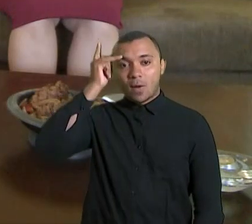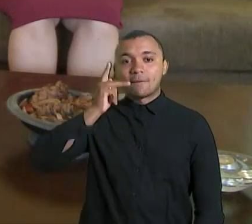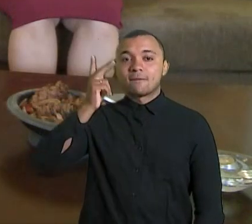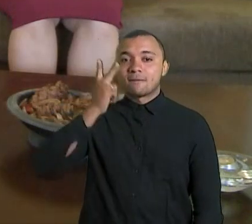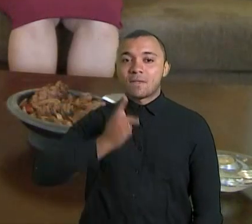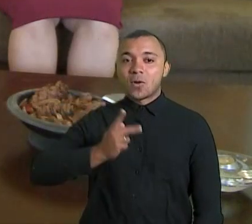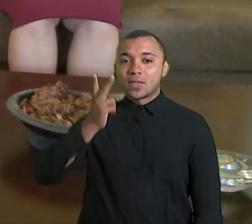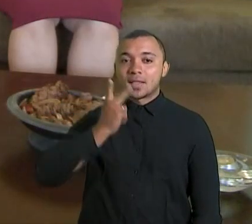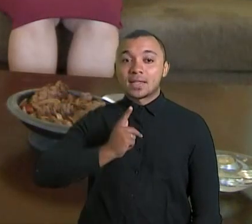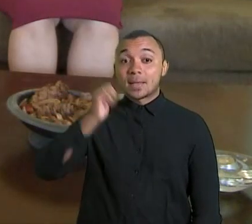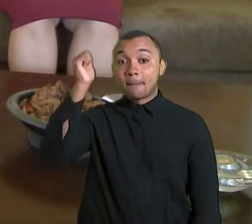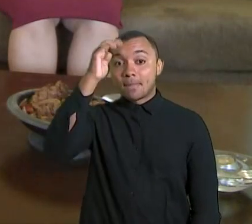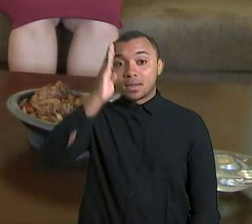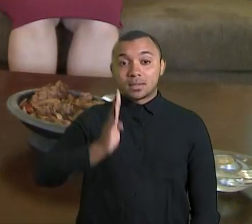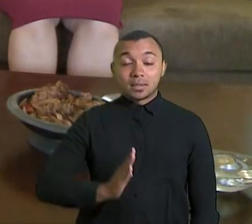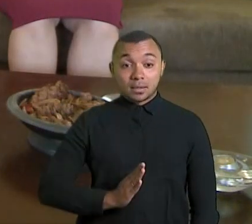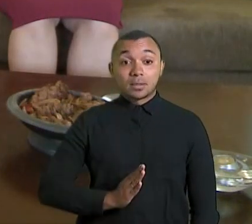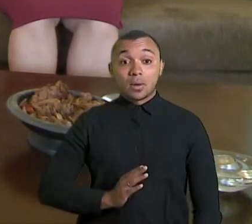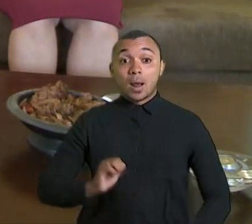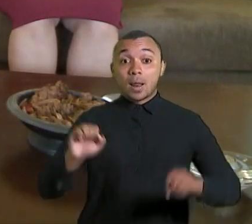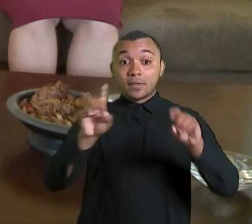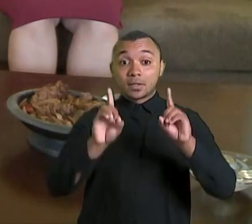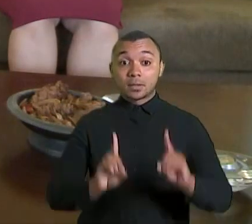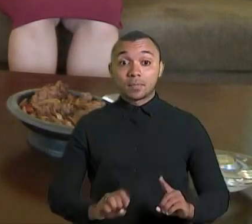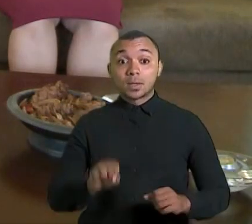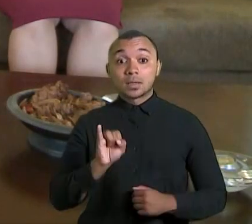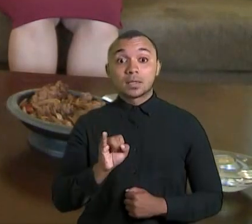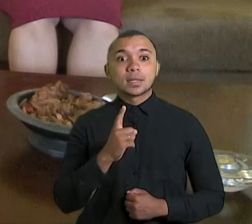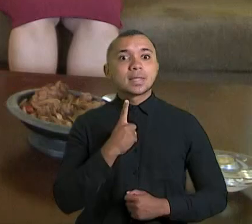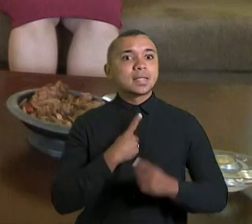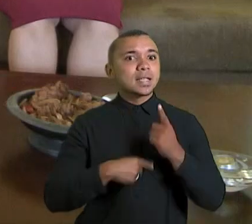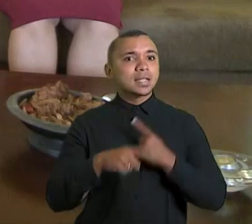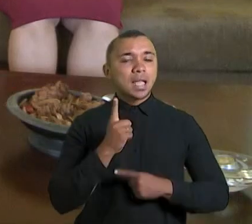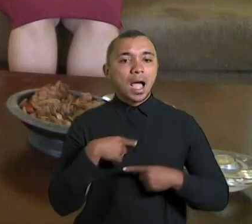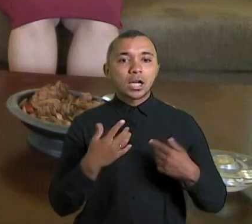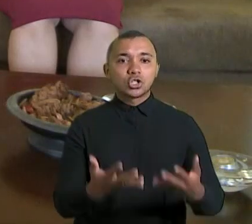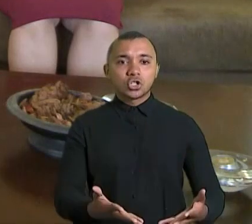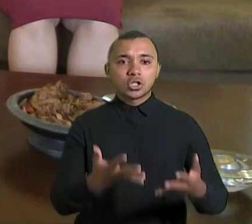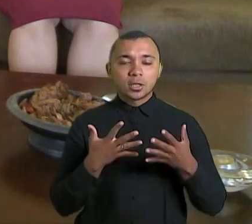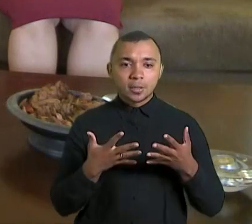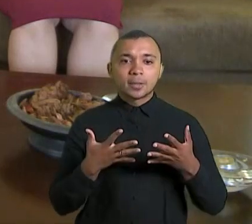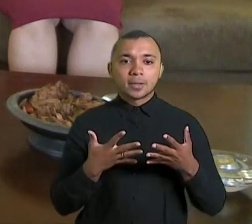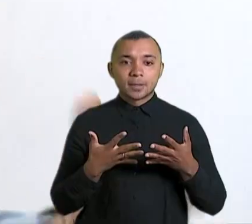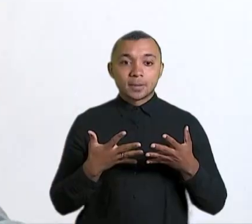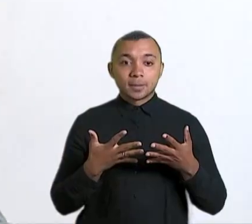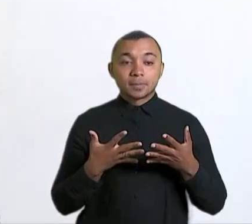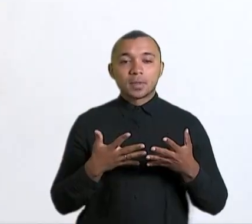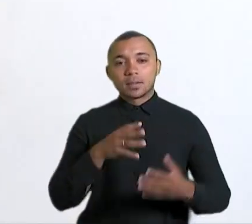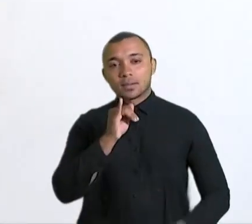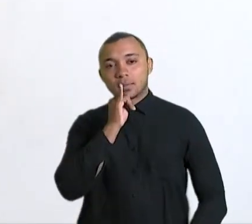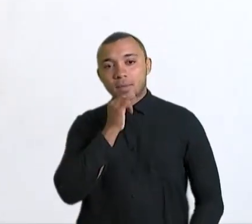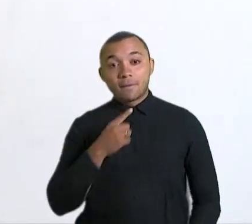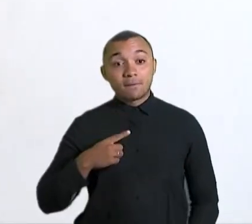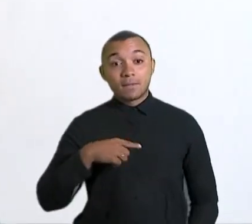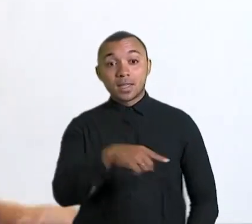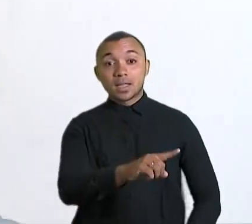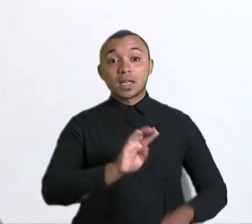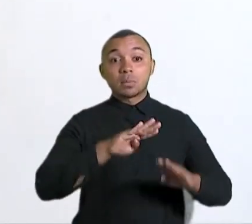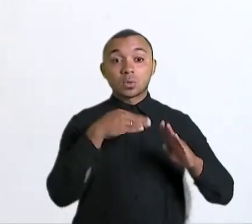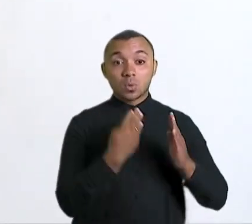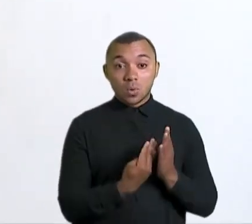que têm deficiência, quando elas querem, quando têm vontade de enfrentar as dificuldades, ir para a escola, ir